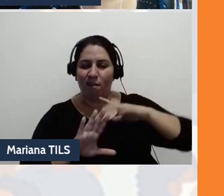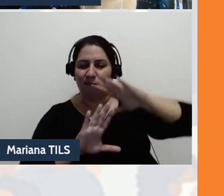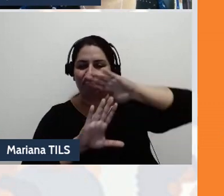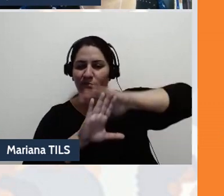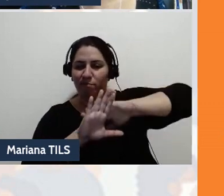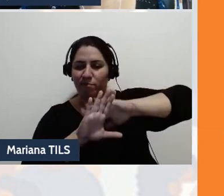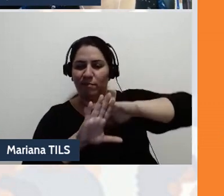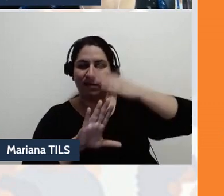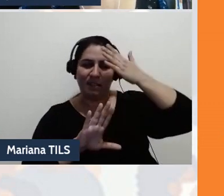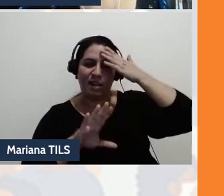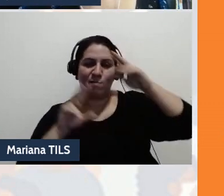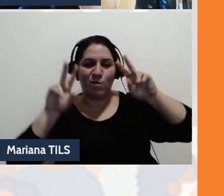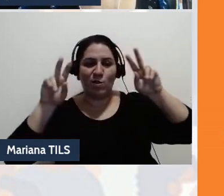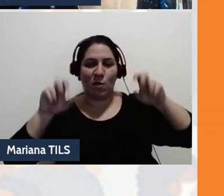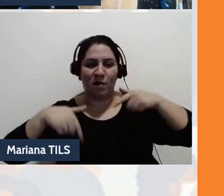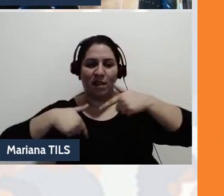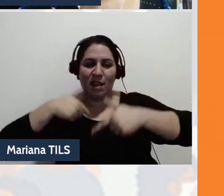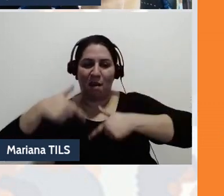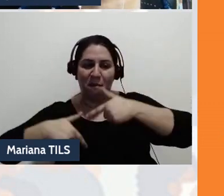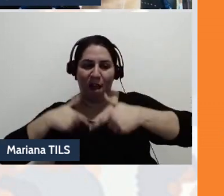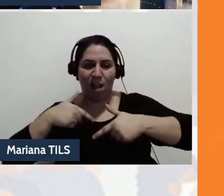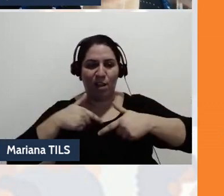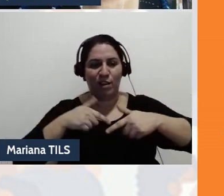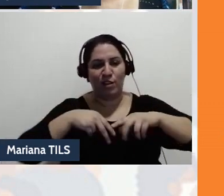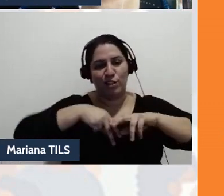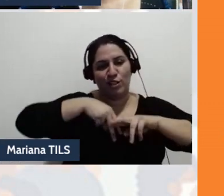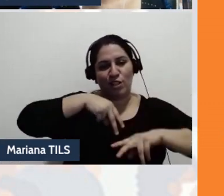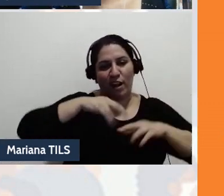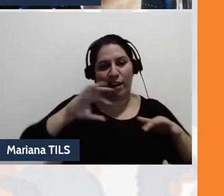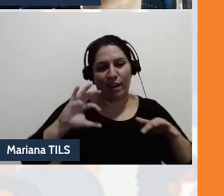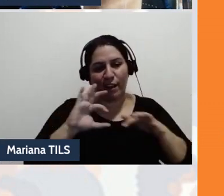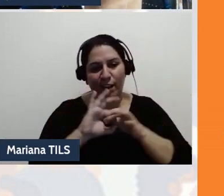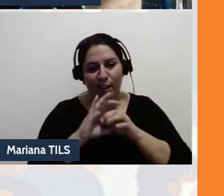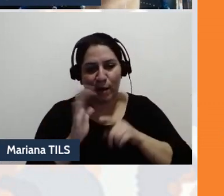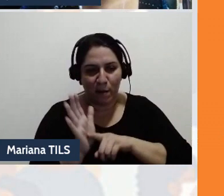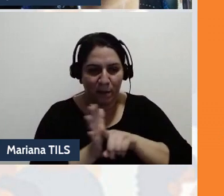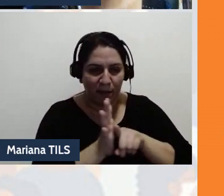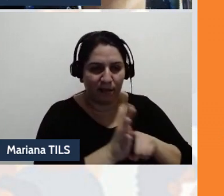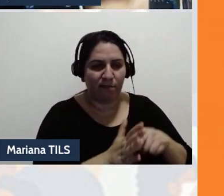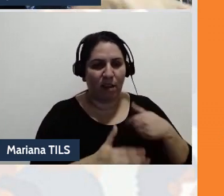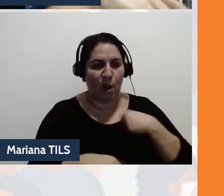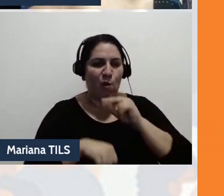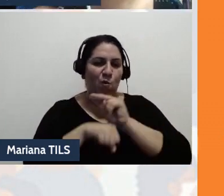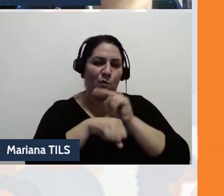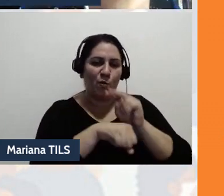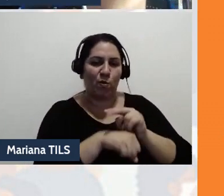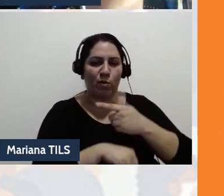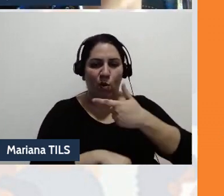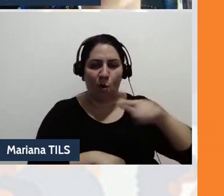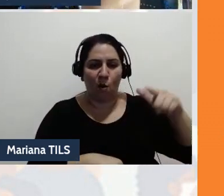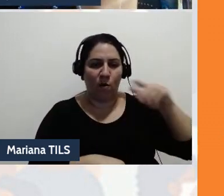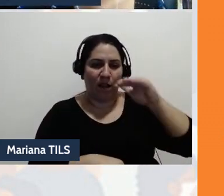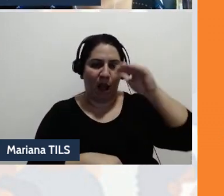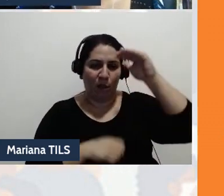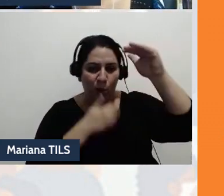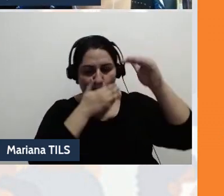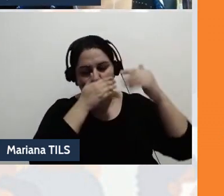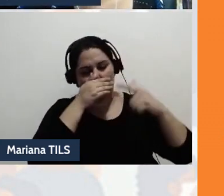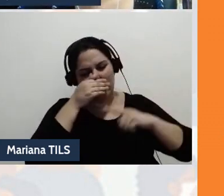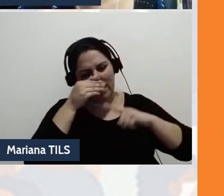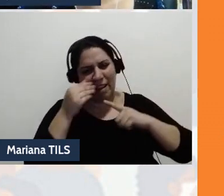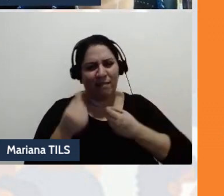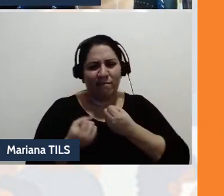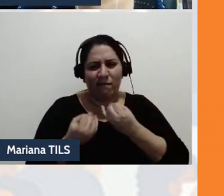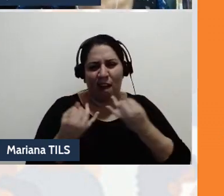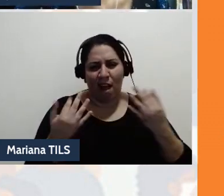sobre gênero e trabalho. Então, cuido de outros adultos, e aí é muito curioso, né? Porque tem uns depoimentos desse tipo.